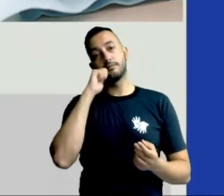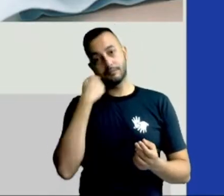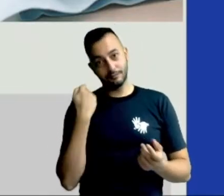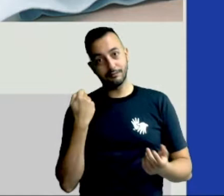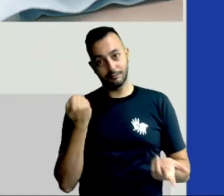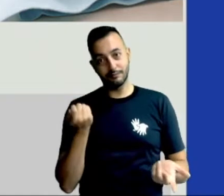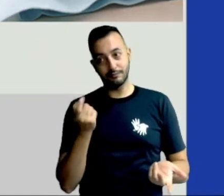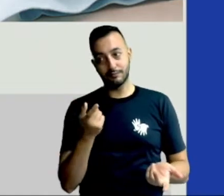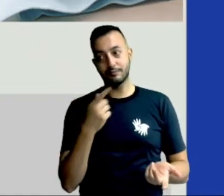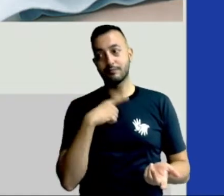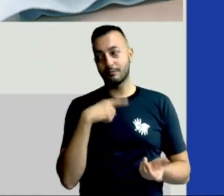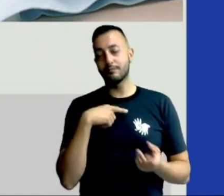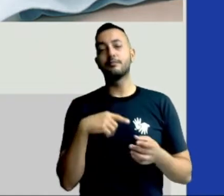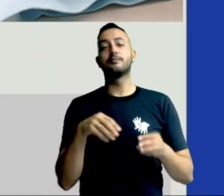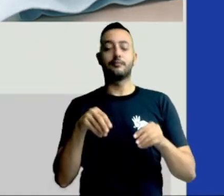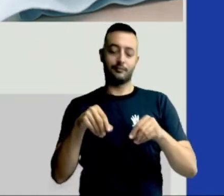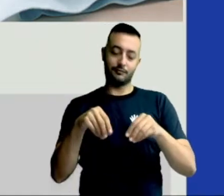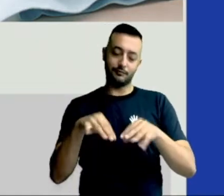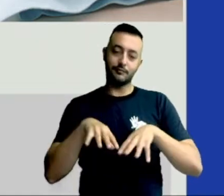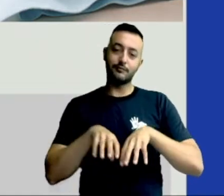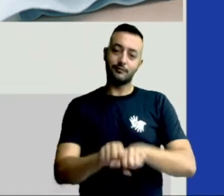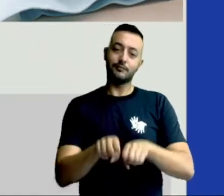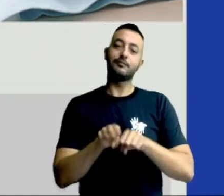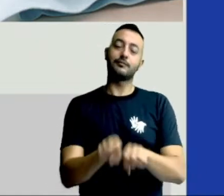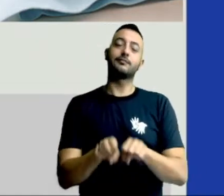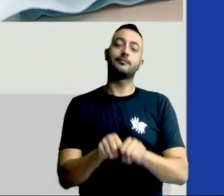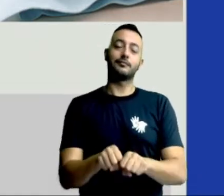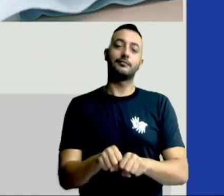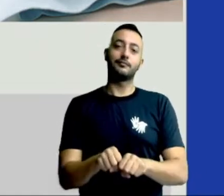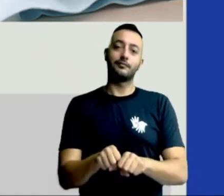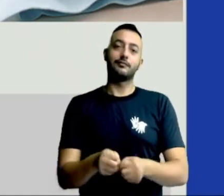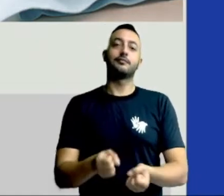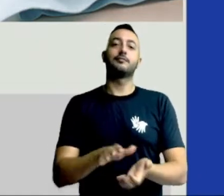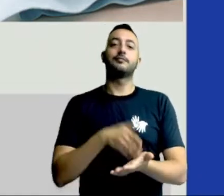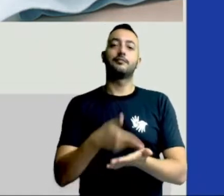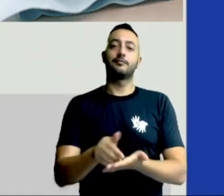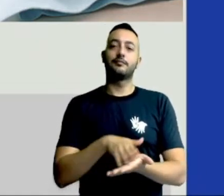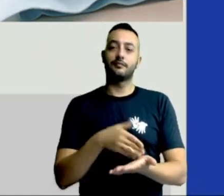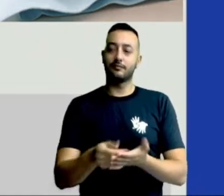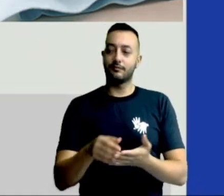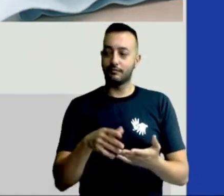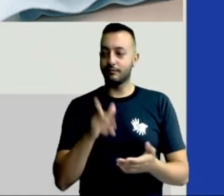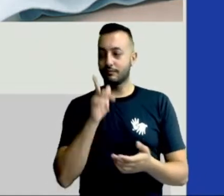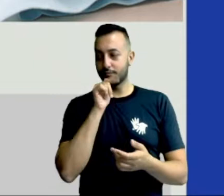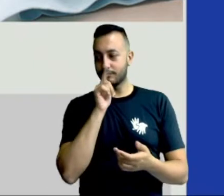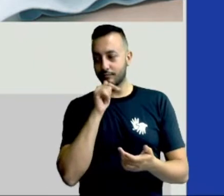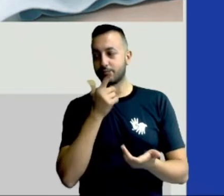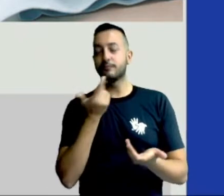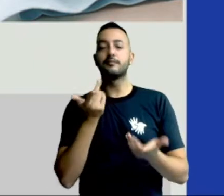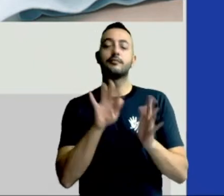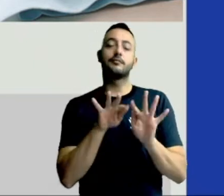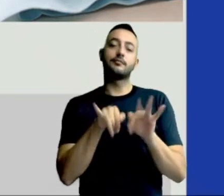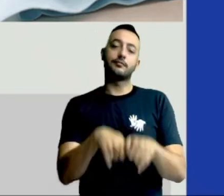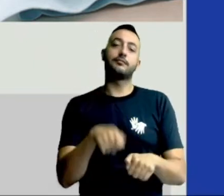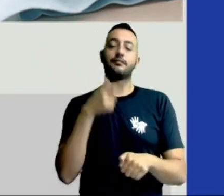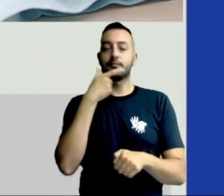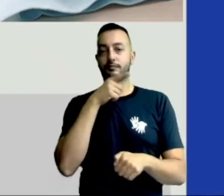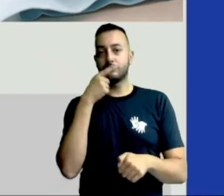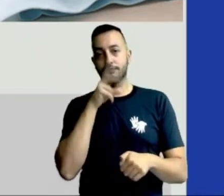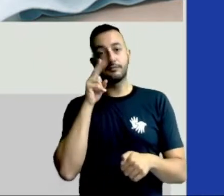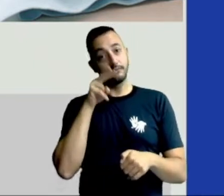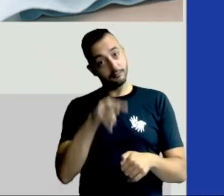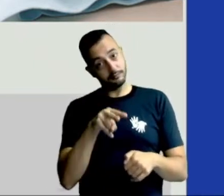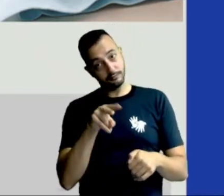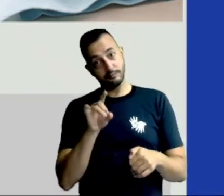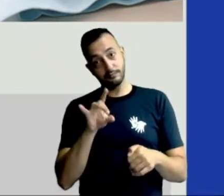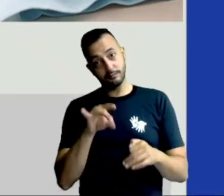que nele é usado o trigo, a manteiga, a água, e no final a gente só consegue